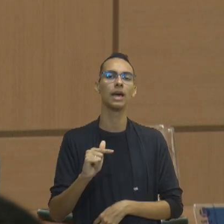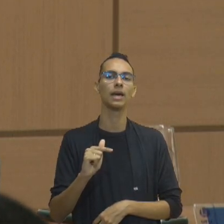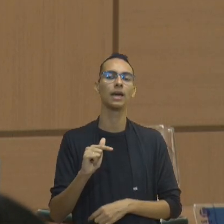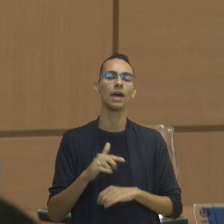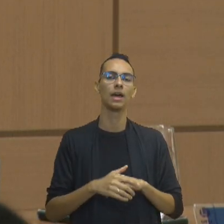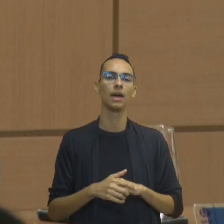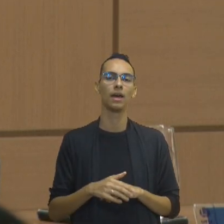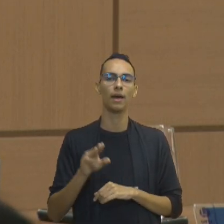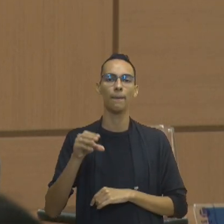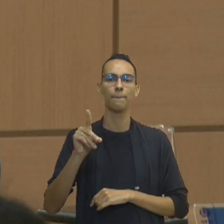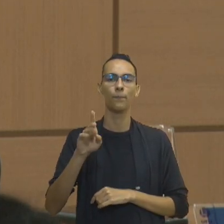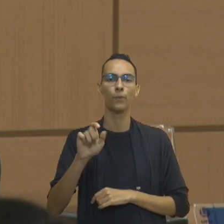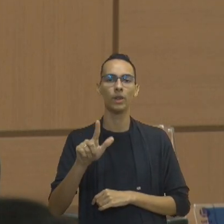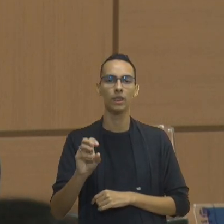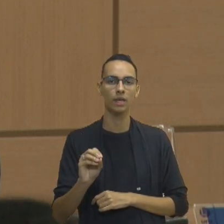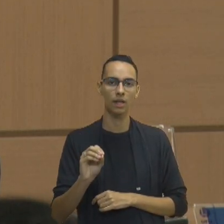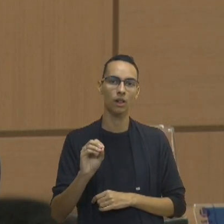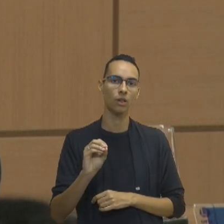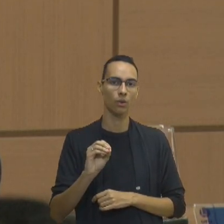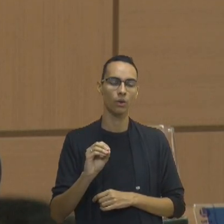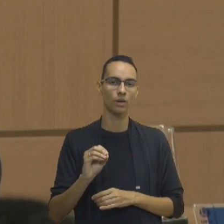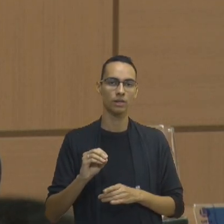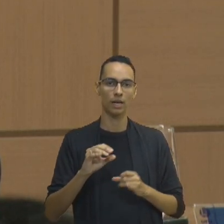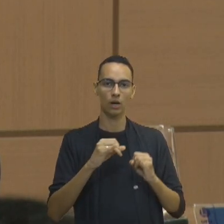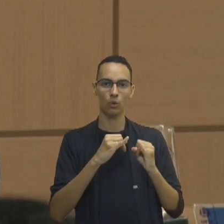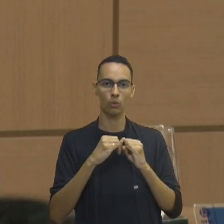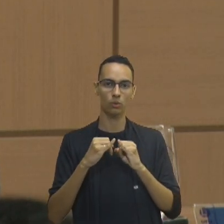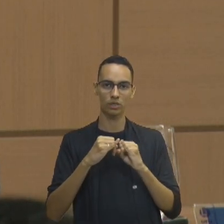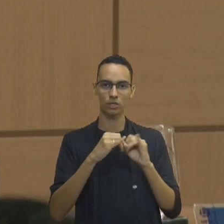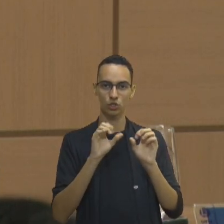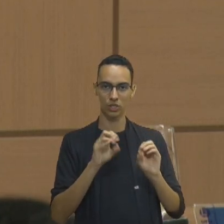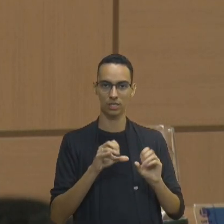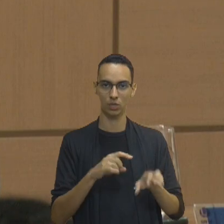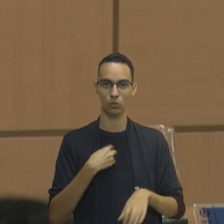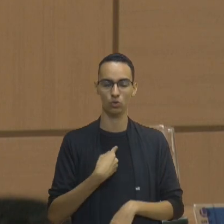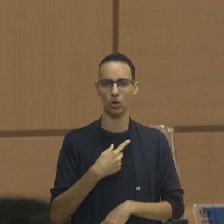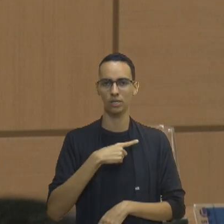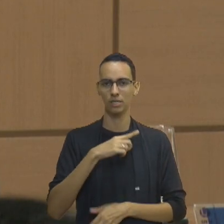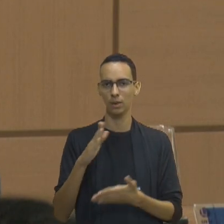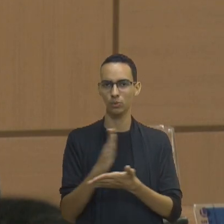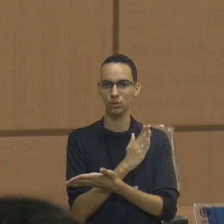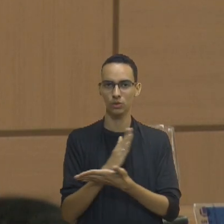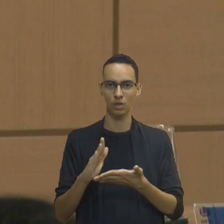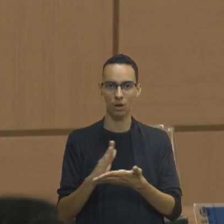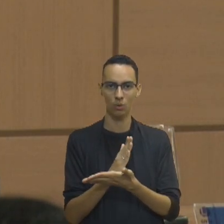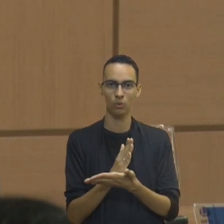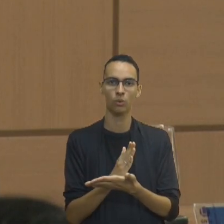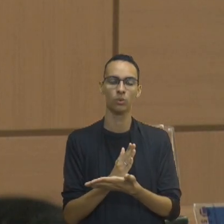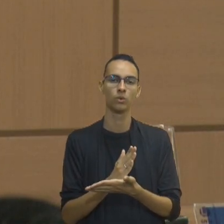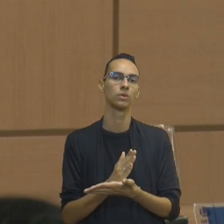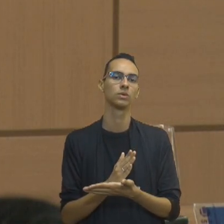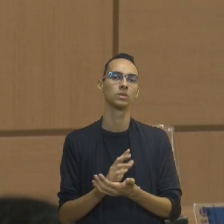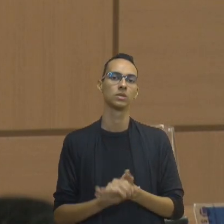de dimensionamento de pessoal nas instituições de ensino. Nós temos algumas